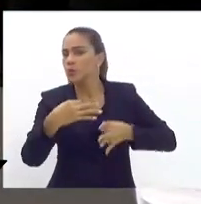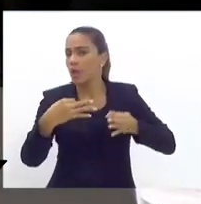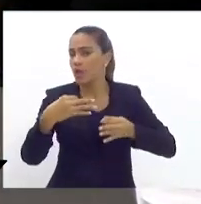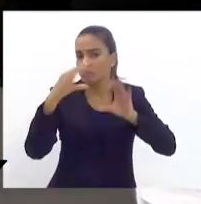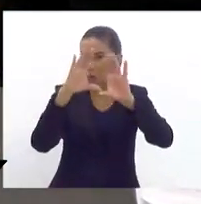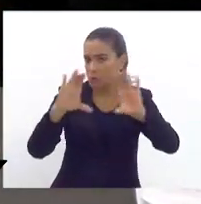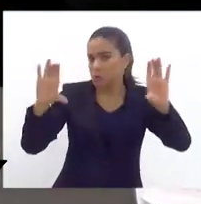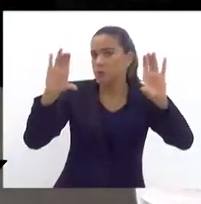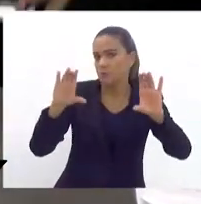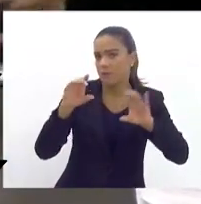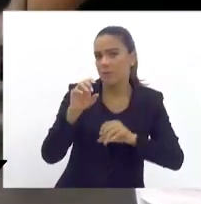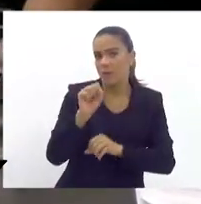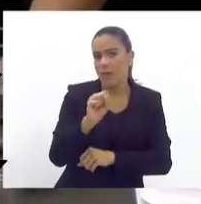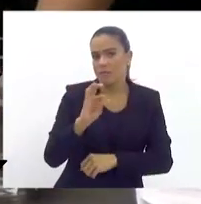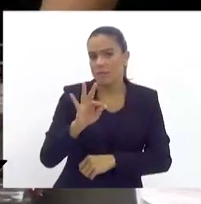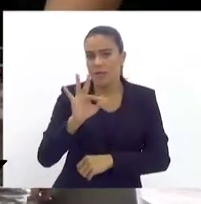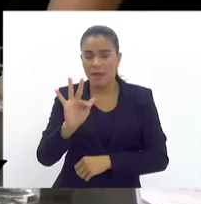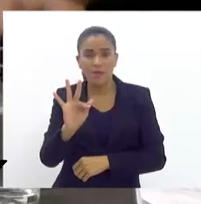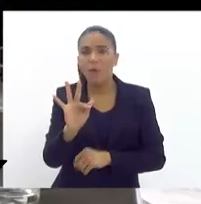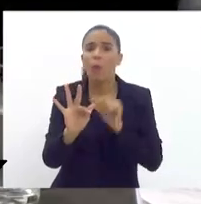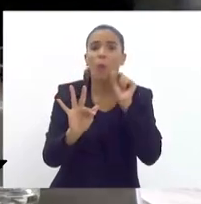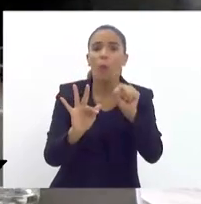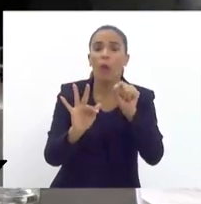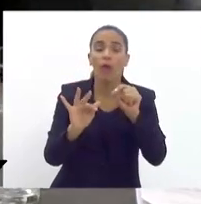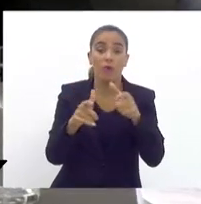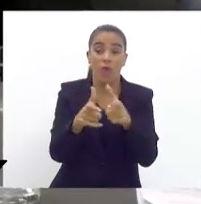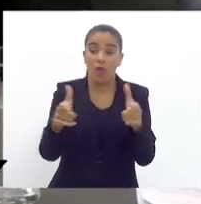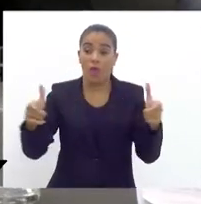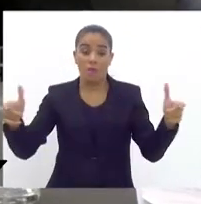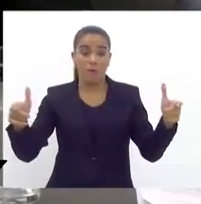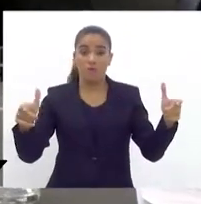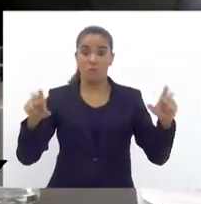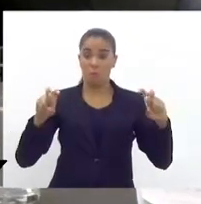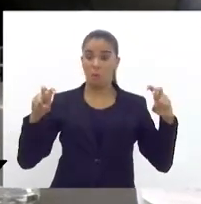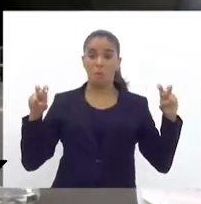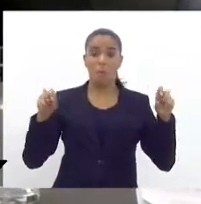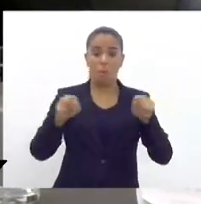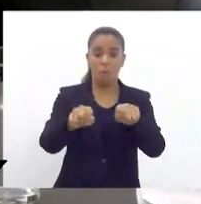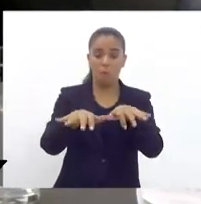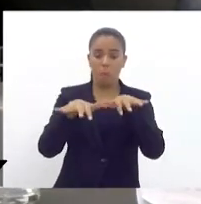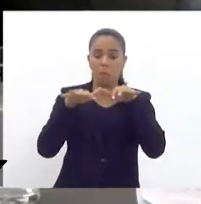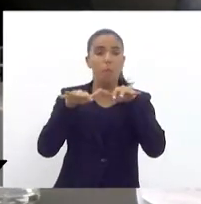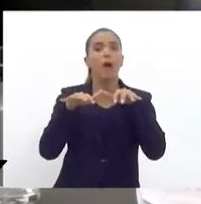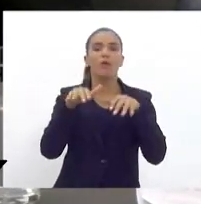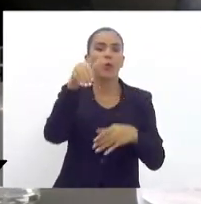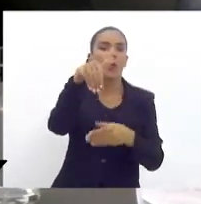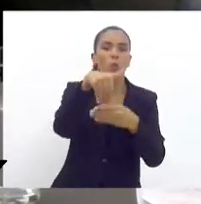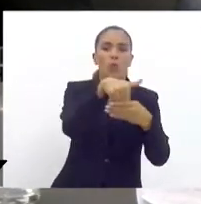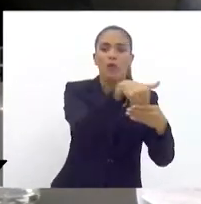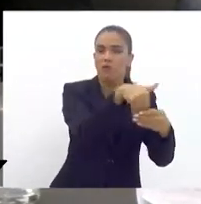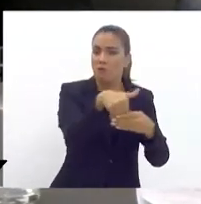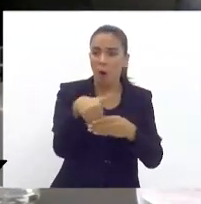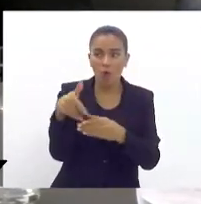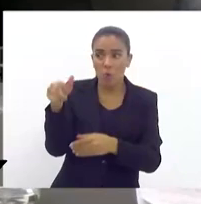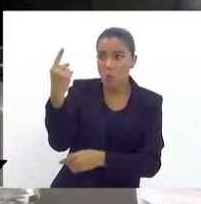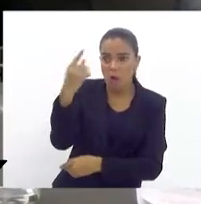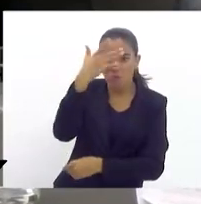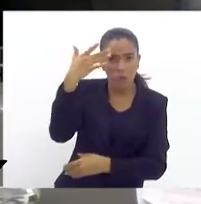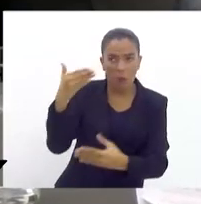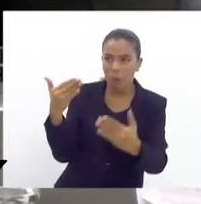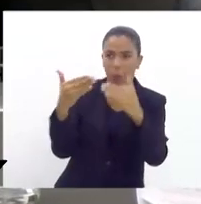Supremo Tribunal Federal foi por unanimidade da corte. Não teve voto divergente no